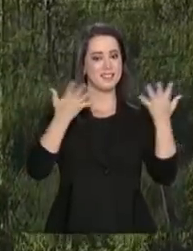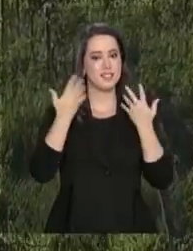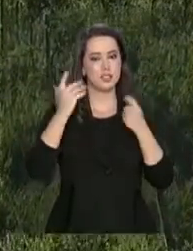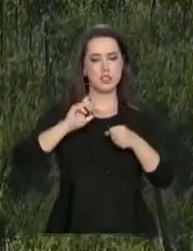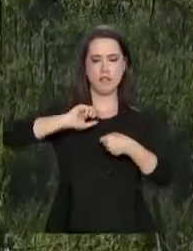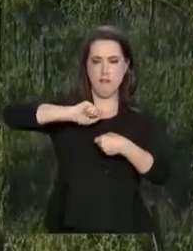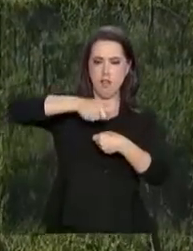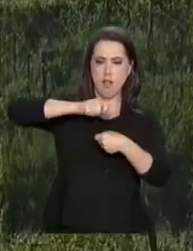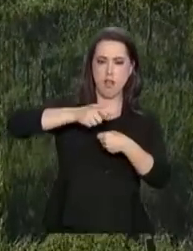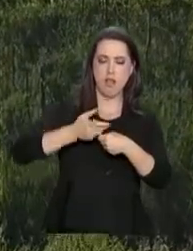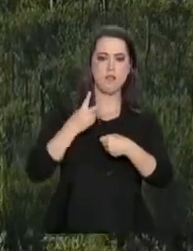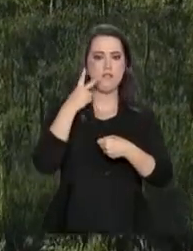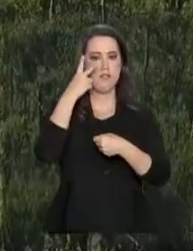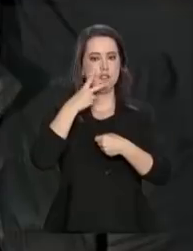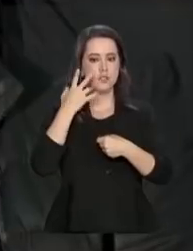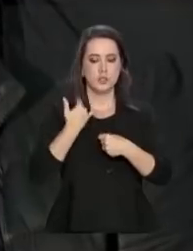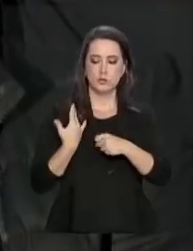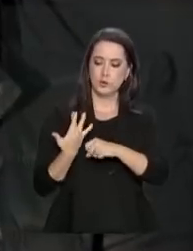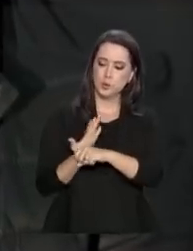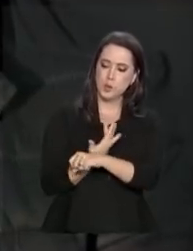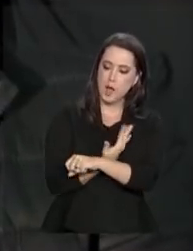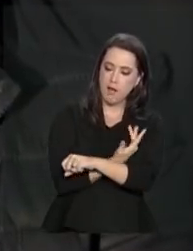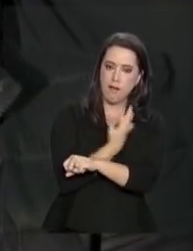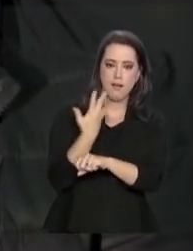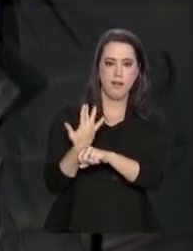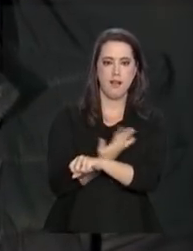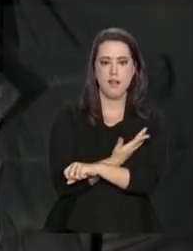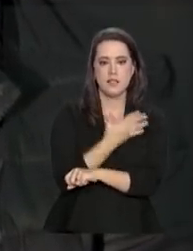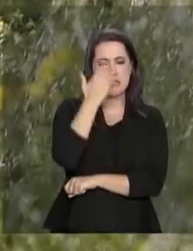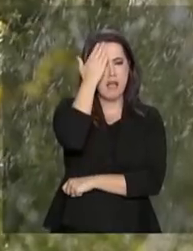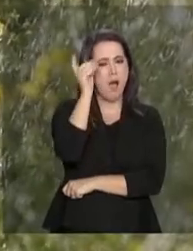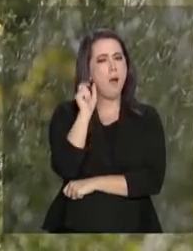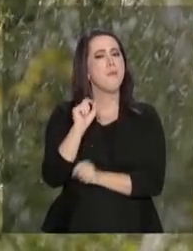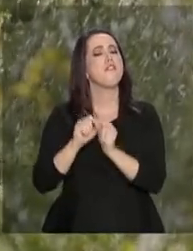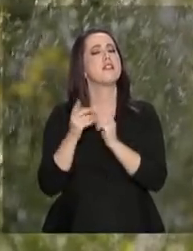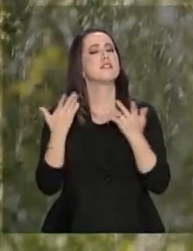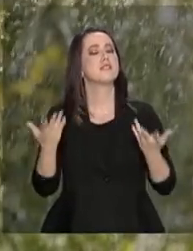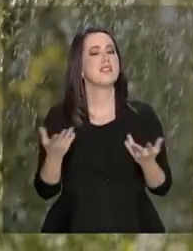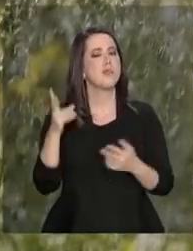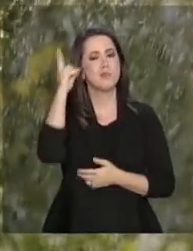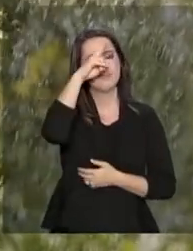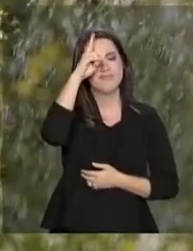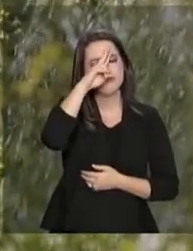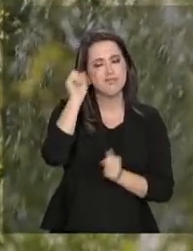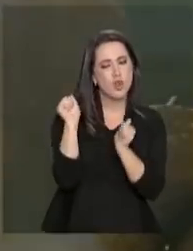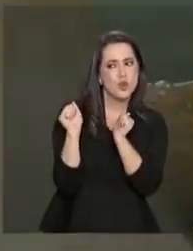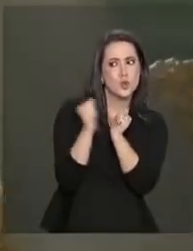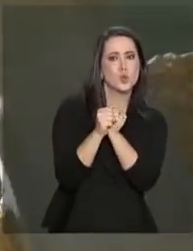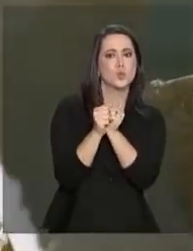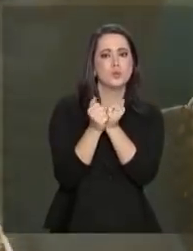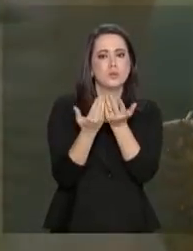garrafa de vinho envolve toda uma emoção todo um saber fazer toda uma história né